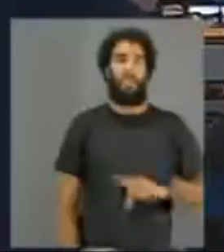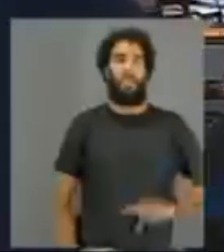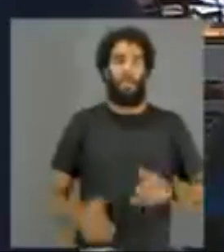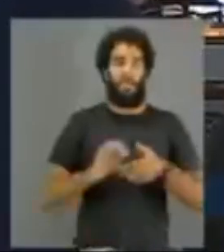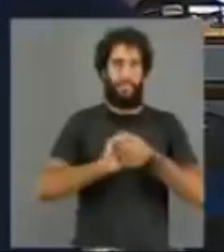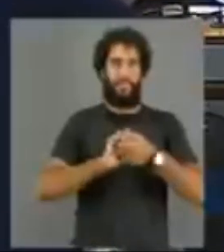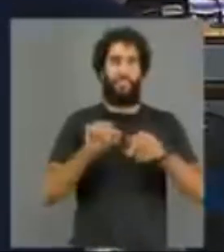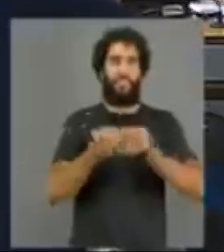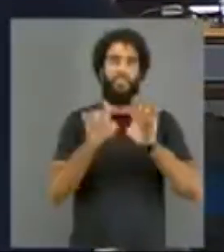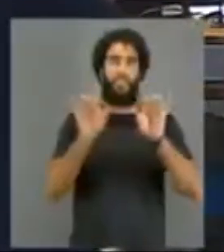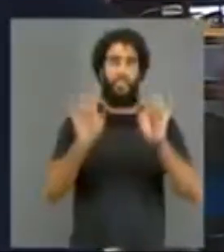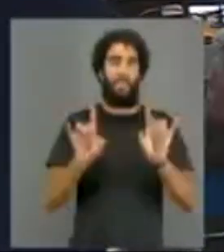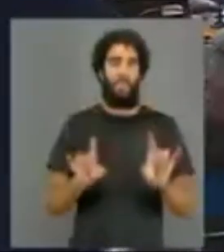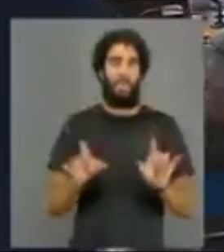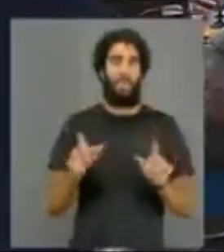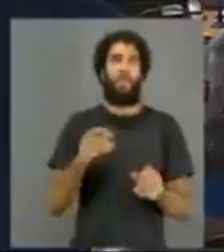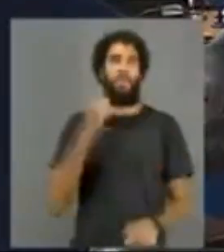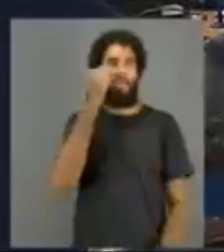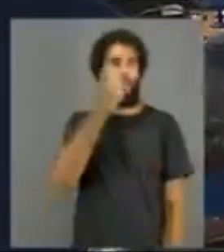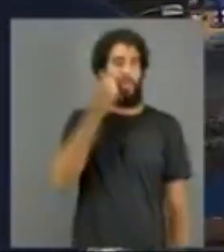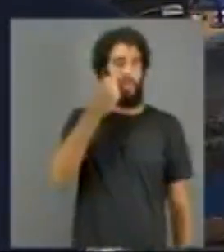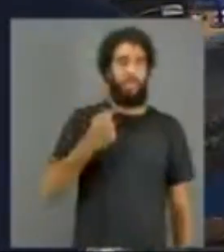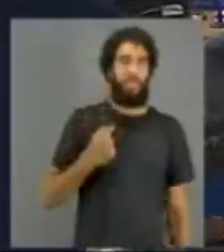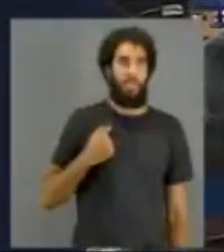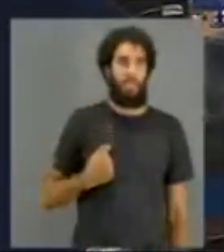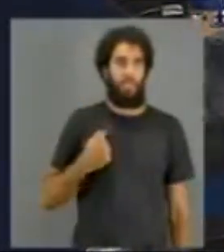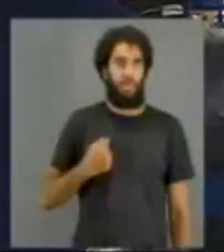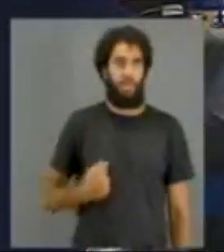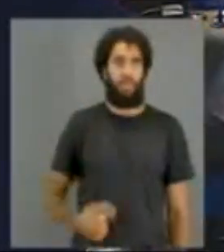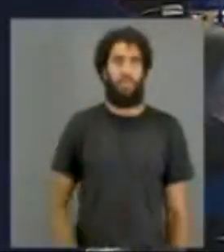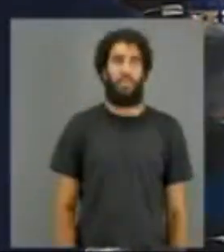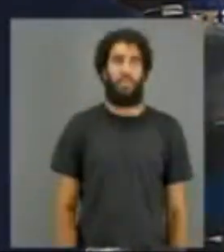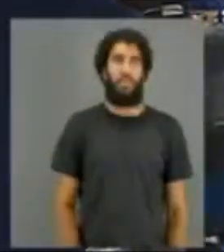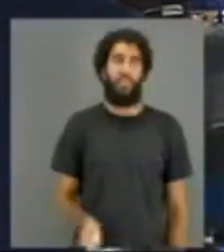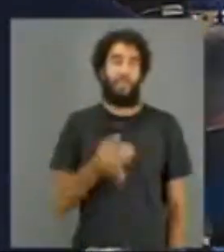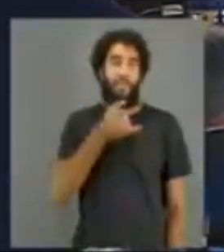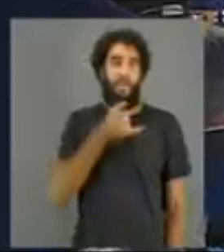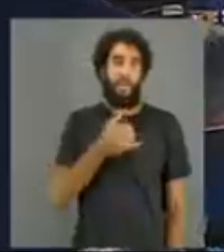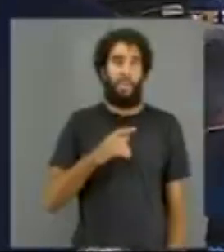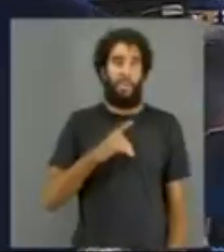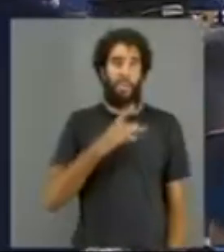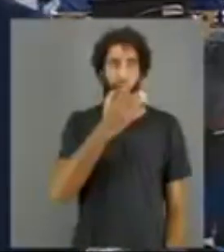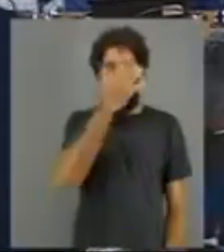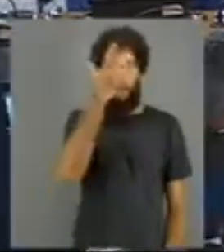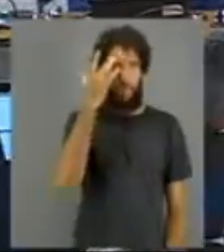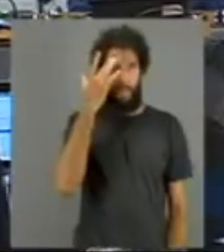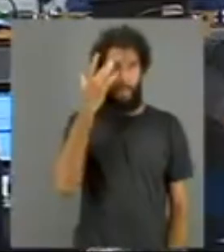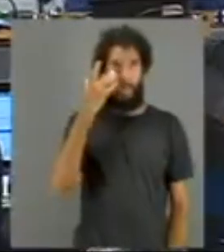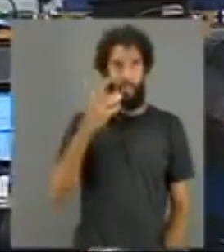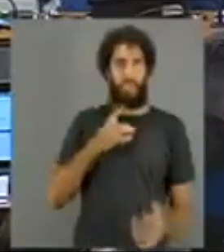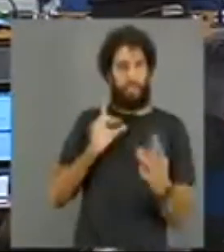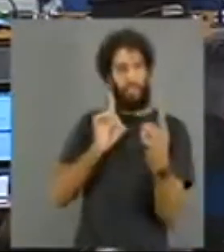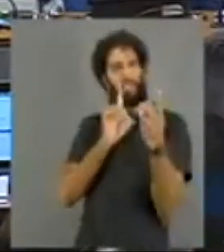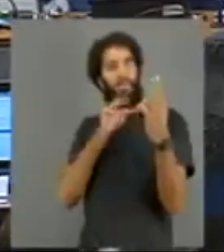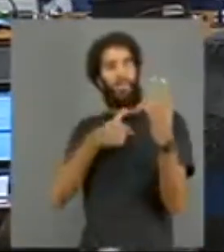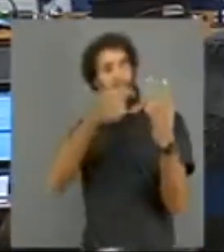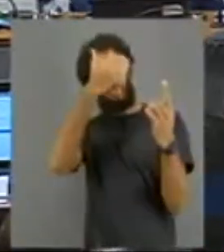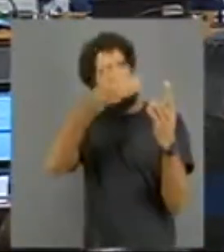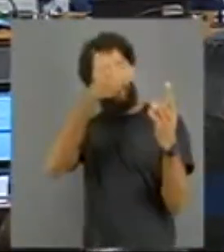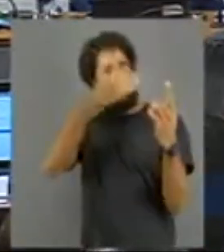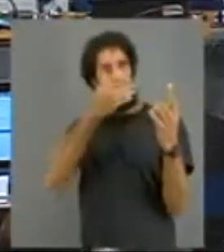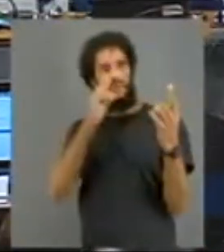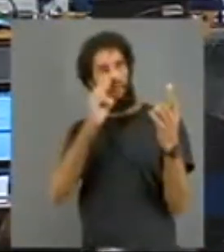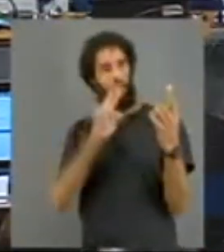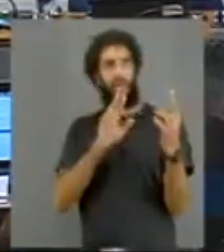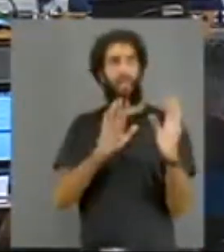Tá muito especialmente a senadora Elisiana Igama. Infelizmente tem alguém entre eu e a senhora, senadora, mas eu